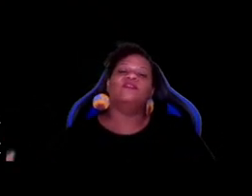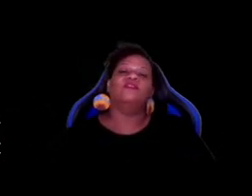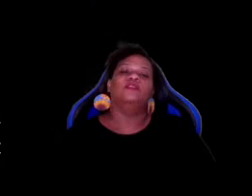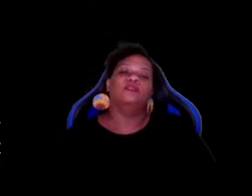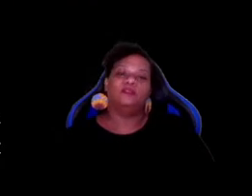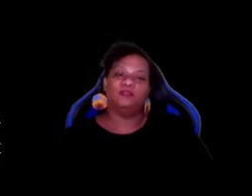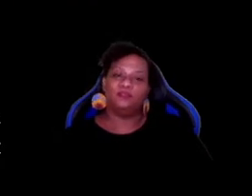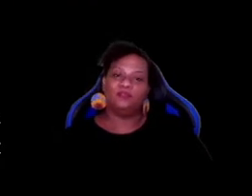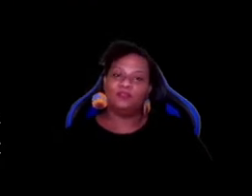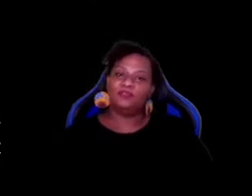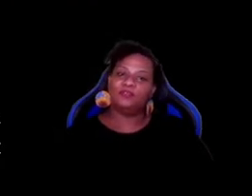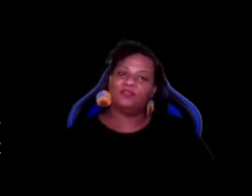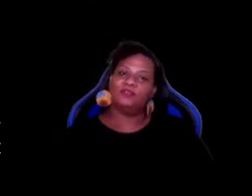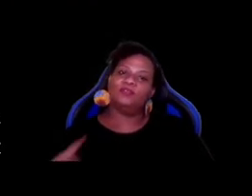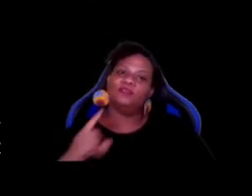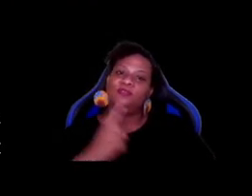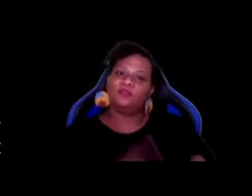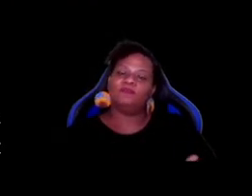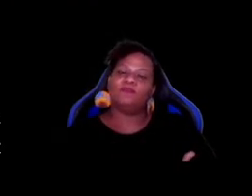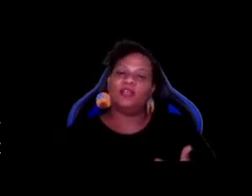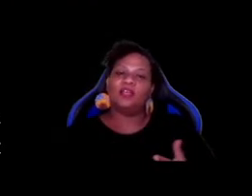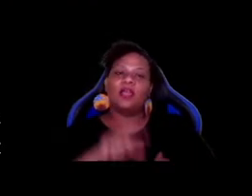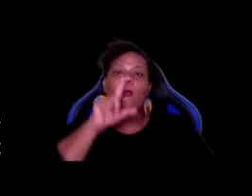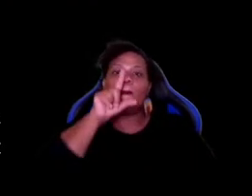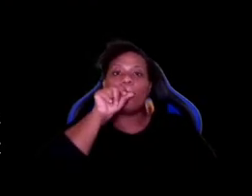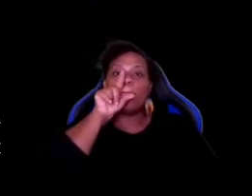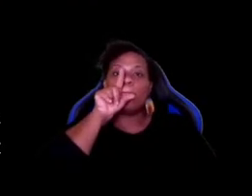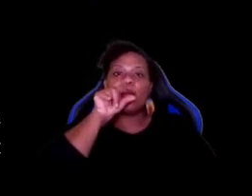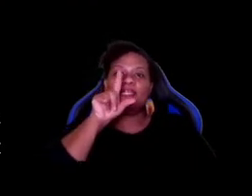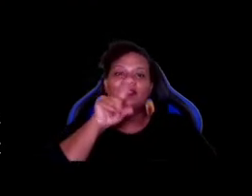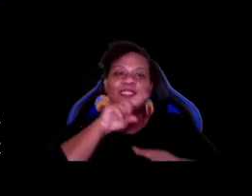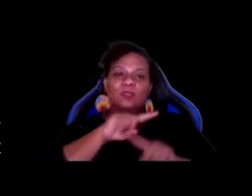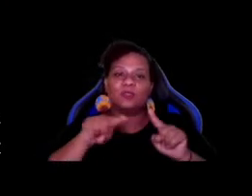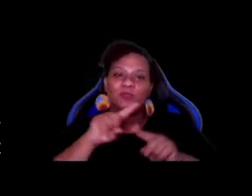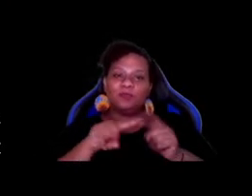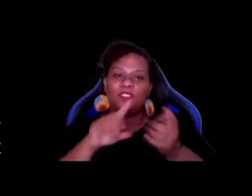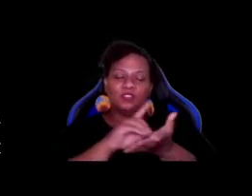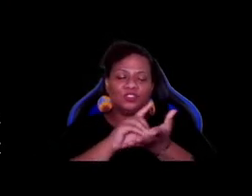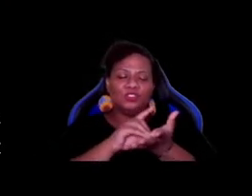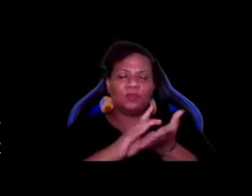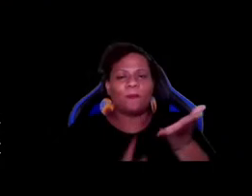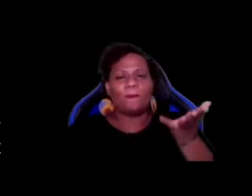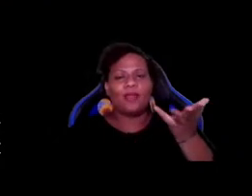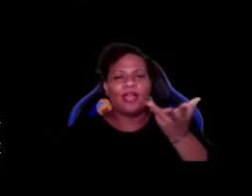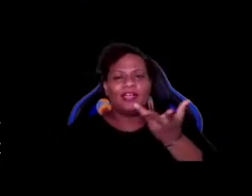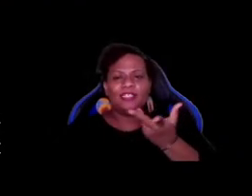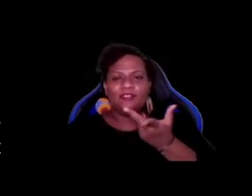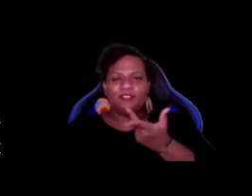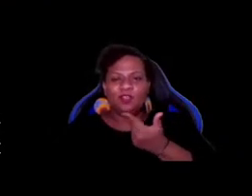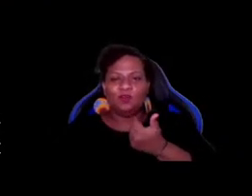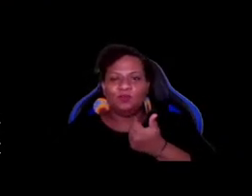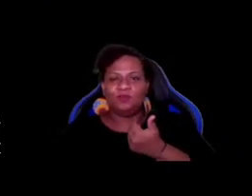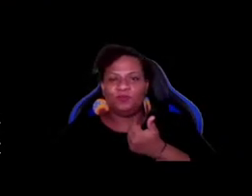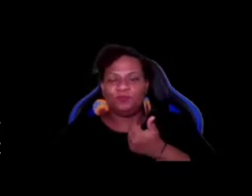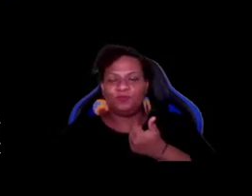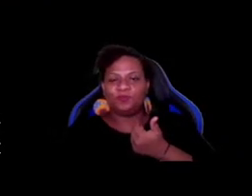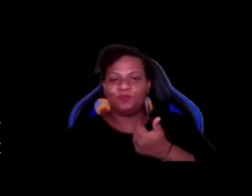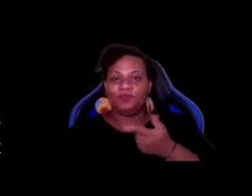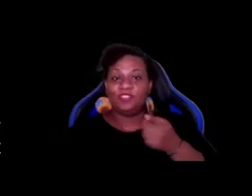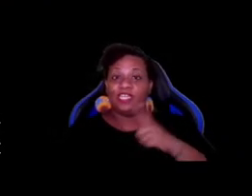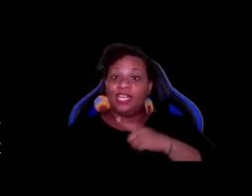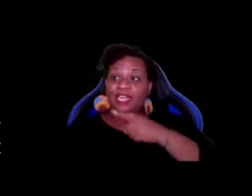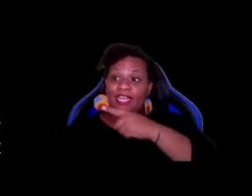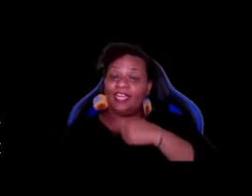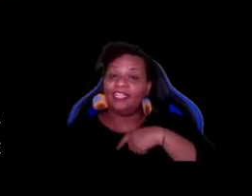o disco do Pássaro Proibido, que é um disco maravilhoso dela, no qual ela faz uma